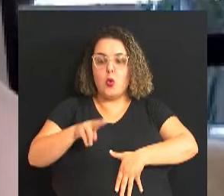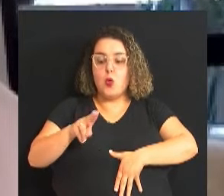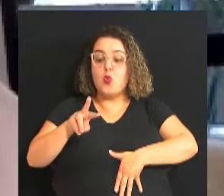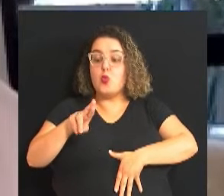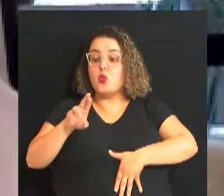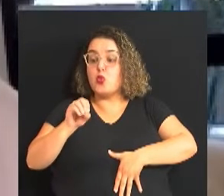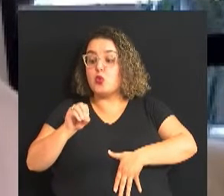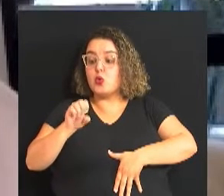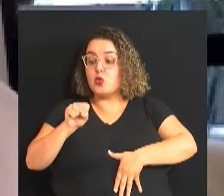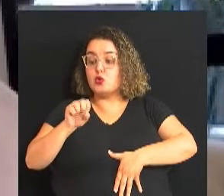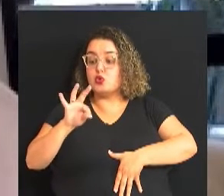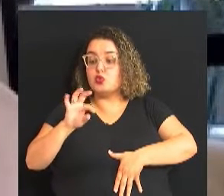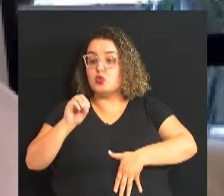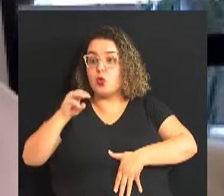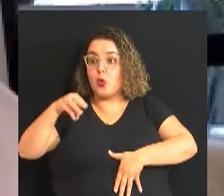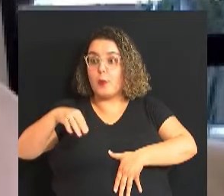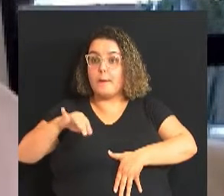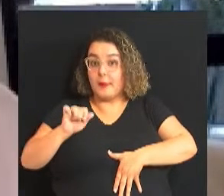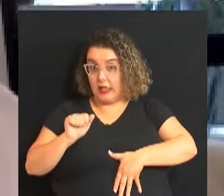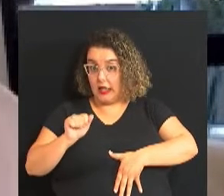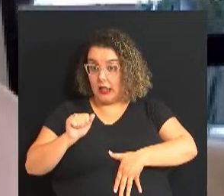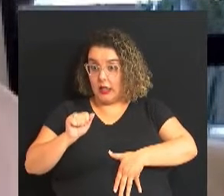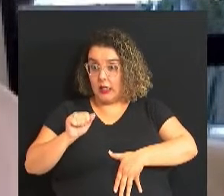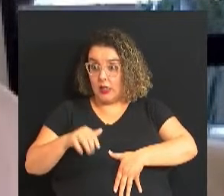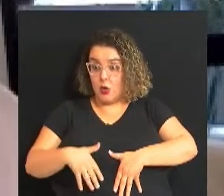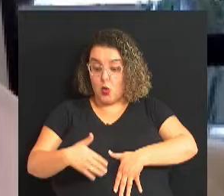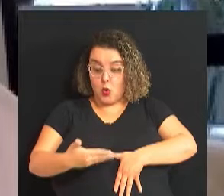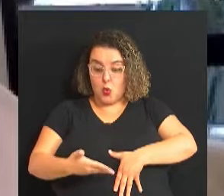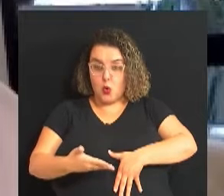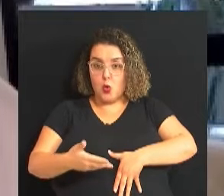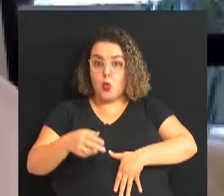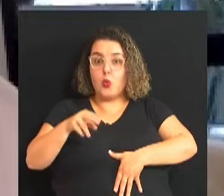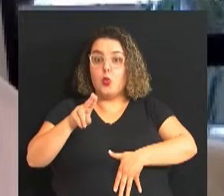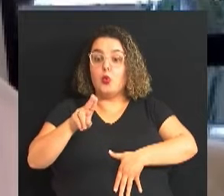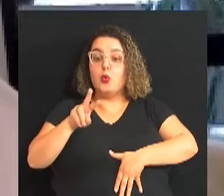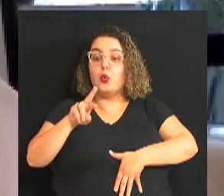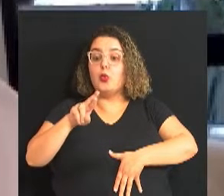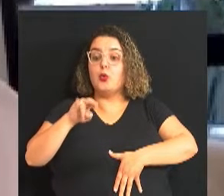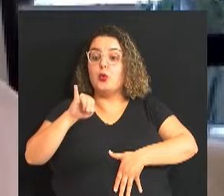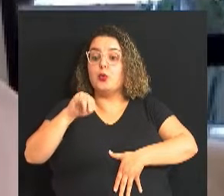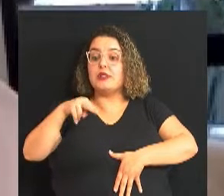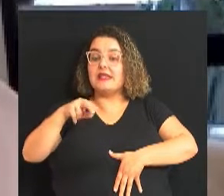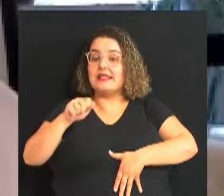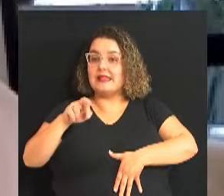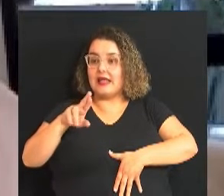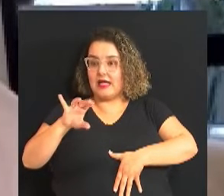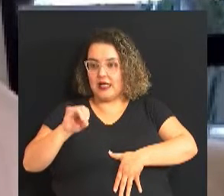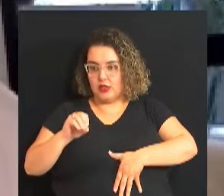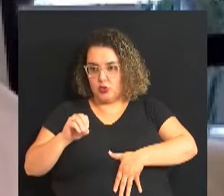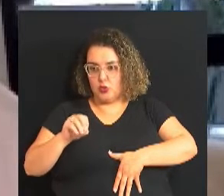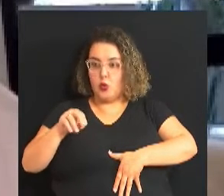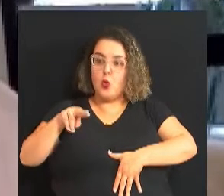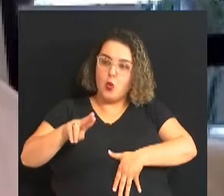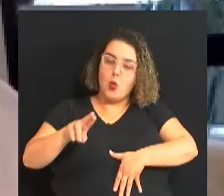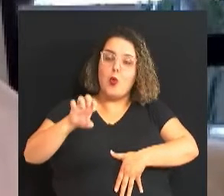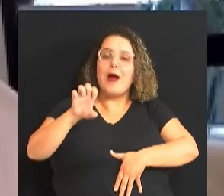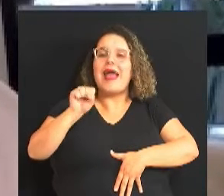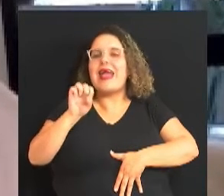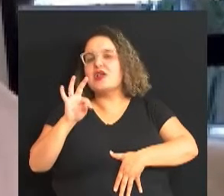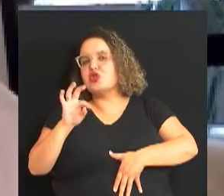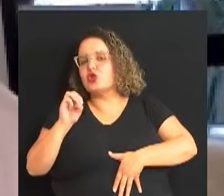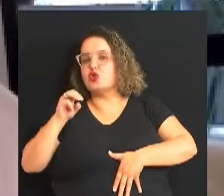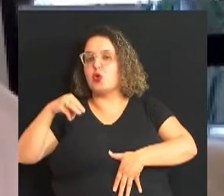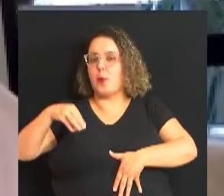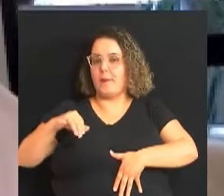se você exterioriza uma parte do trato urinário. Ou você vai chamar de estomia quando